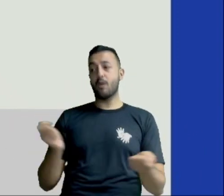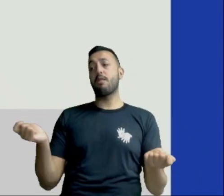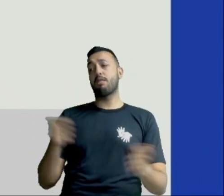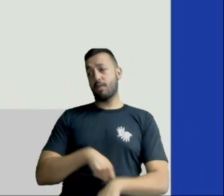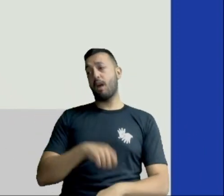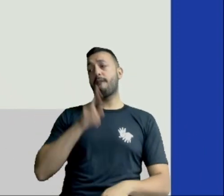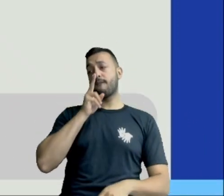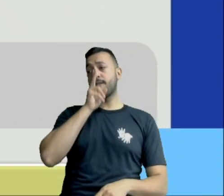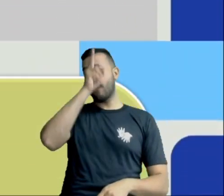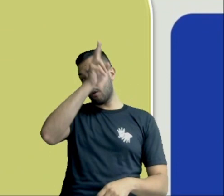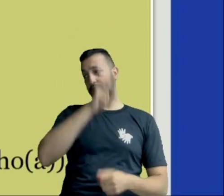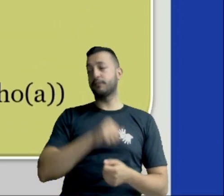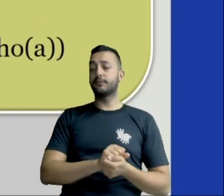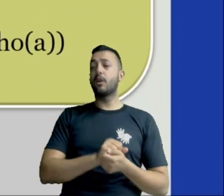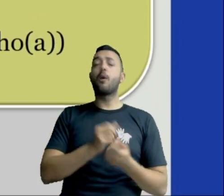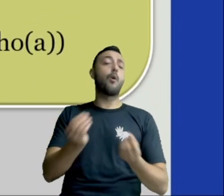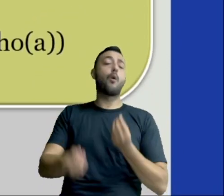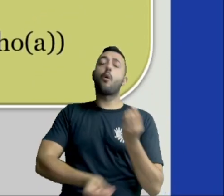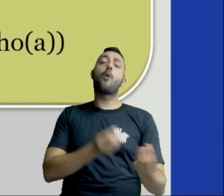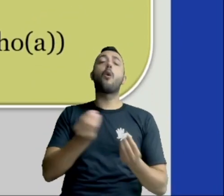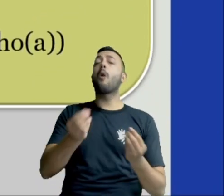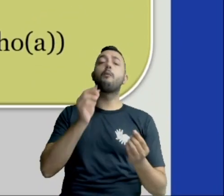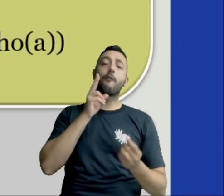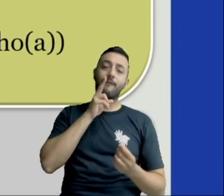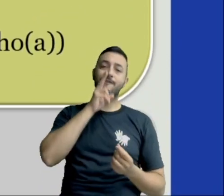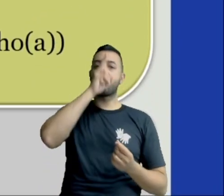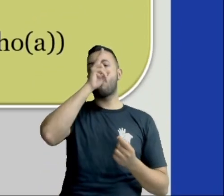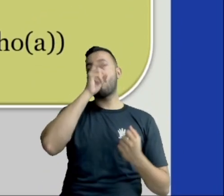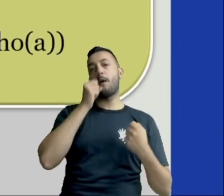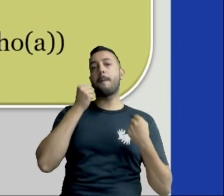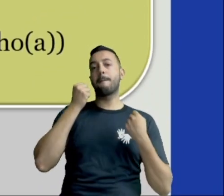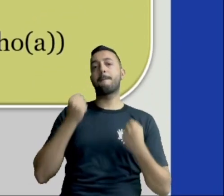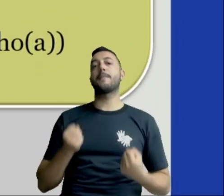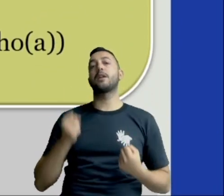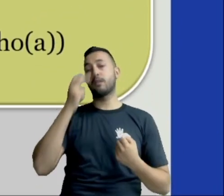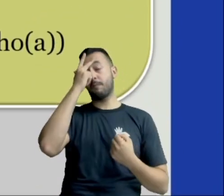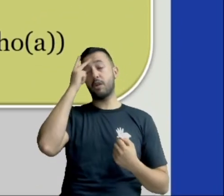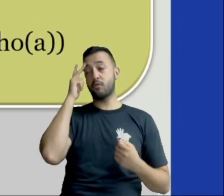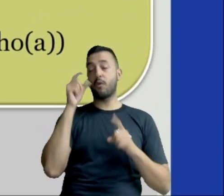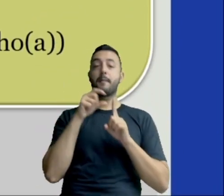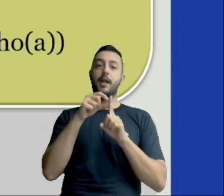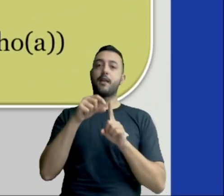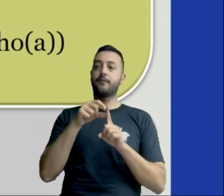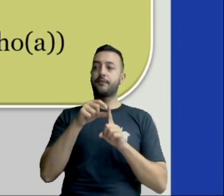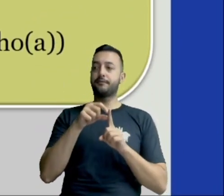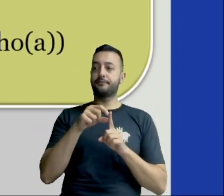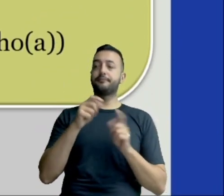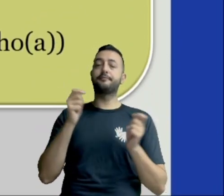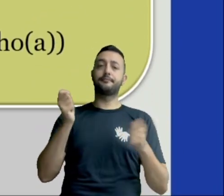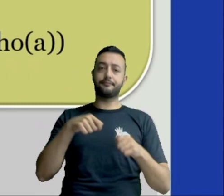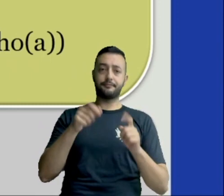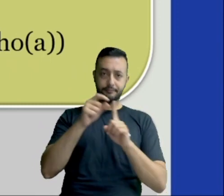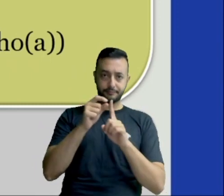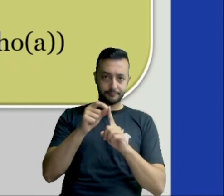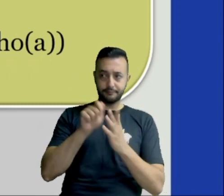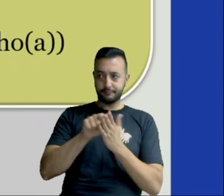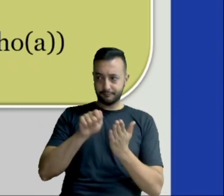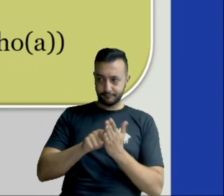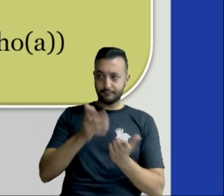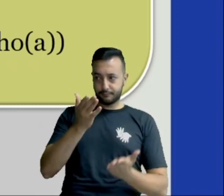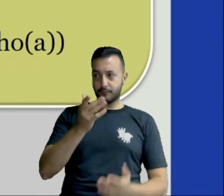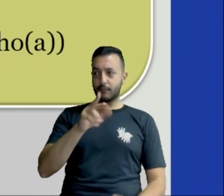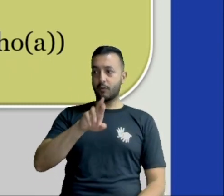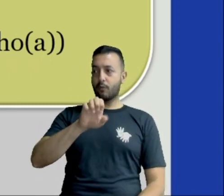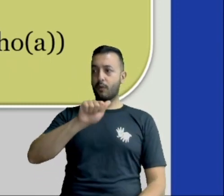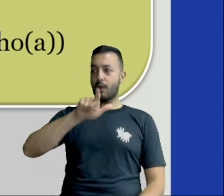uma intensidade. Como é que eu sei intensificar o peso de alguém através de palavras? Coloca essas palavrinhas aí, ó. Really